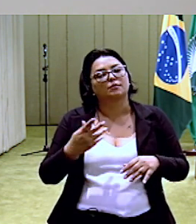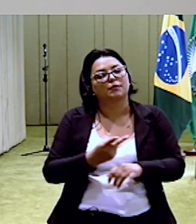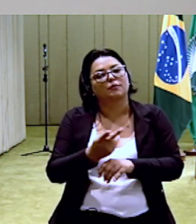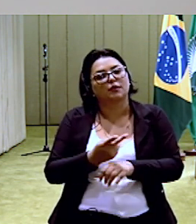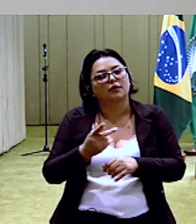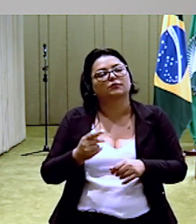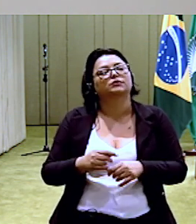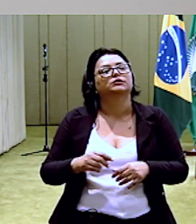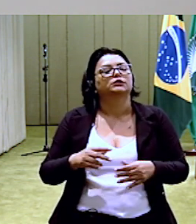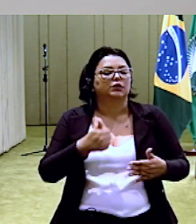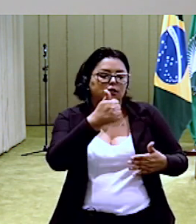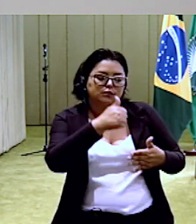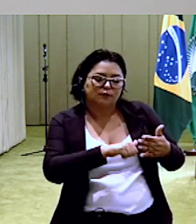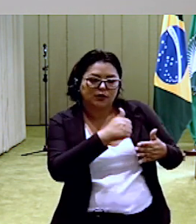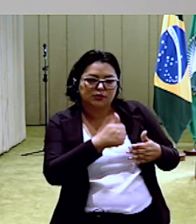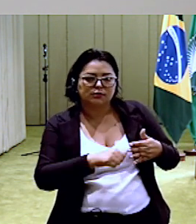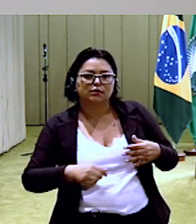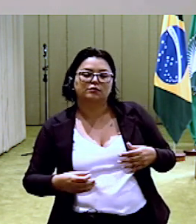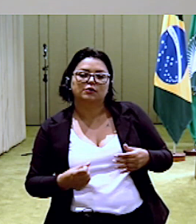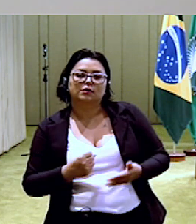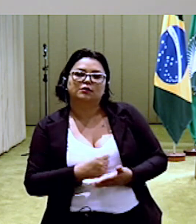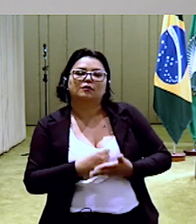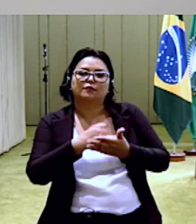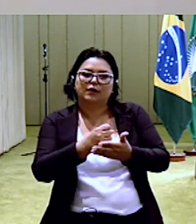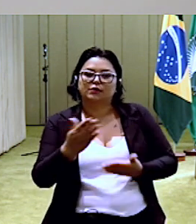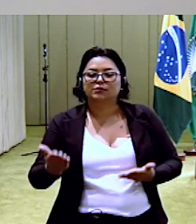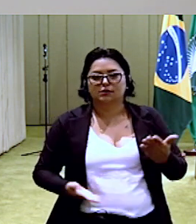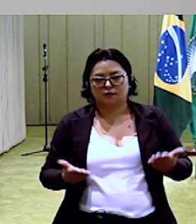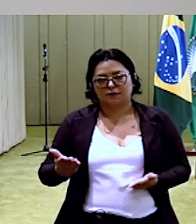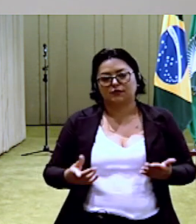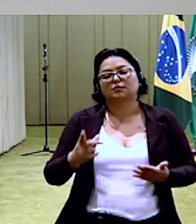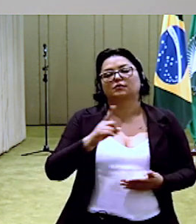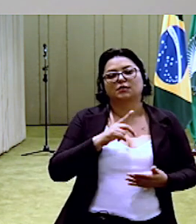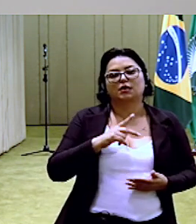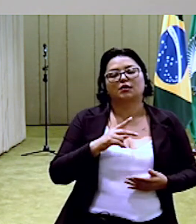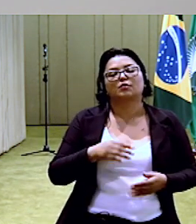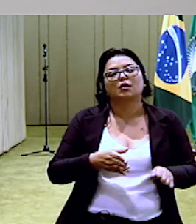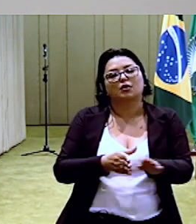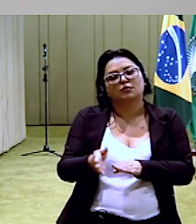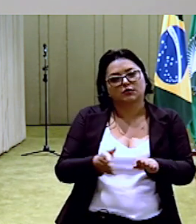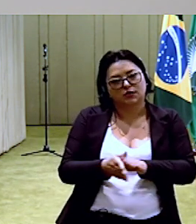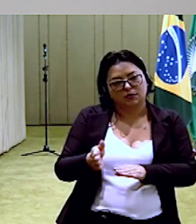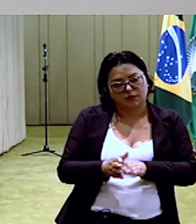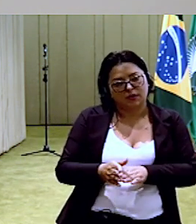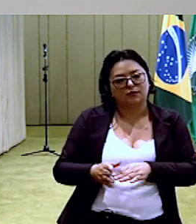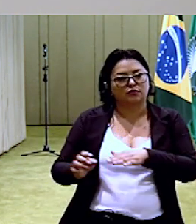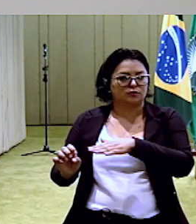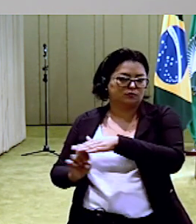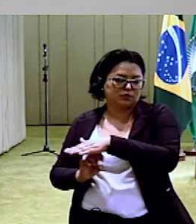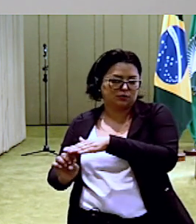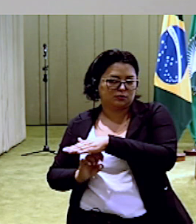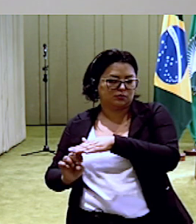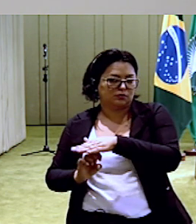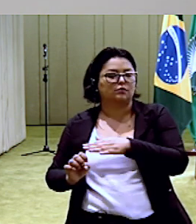aplicar essa lente também nos nossos produtos. A gente tem um programa de mentoria de startups de impacto, onde a